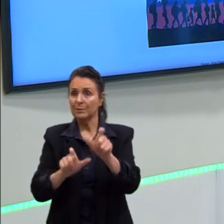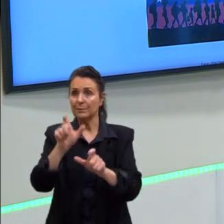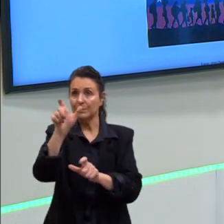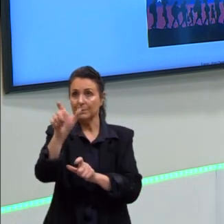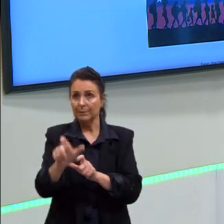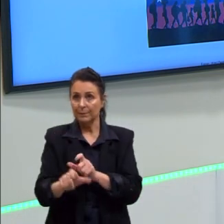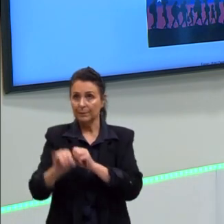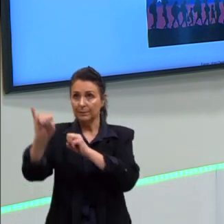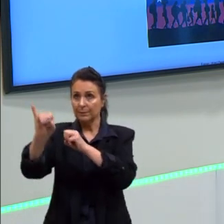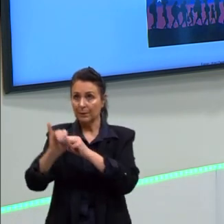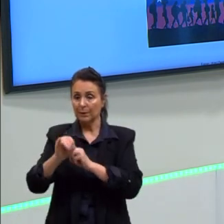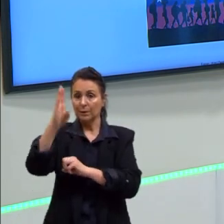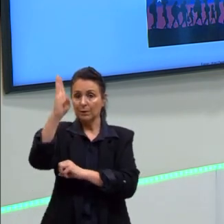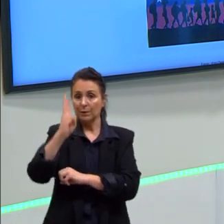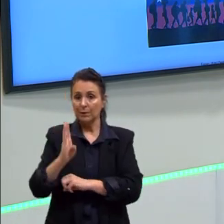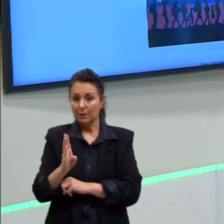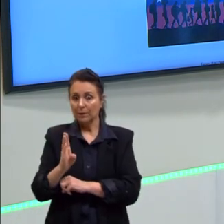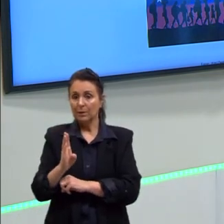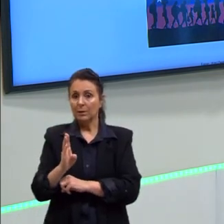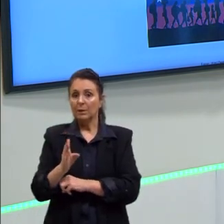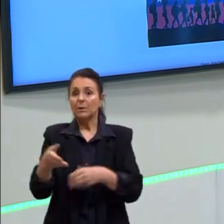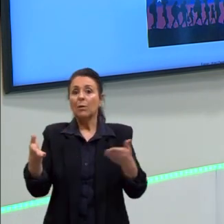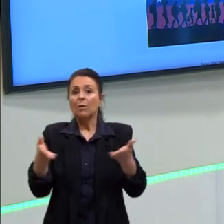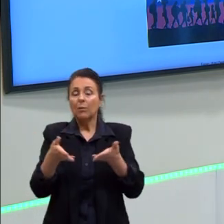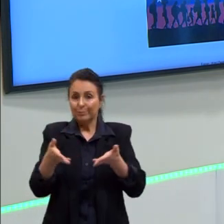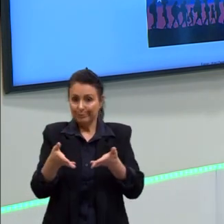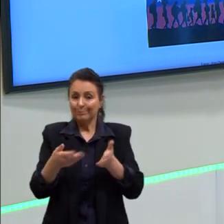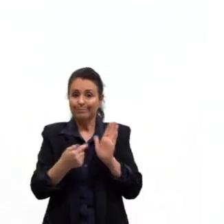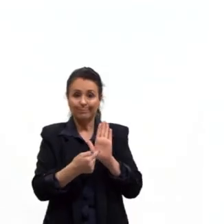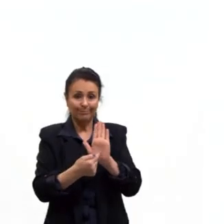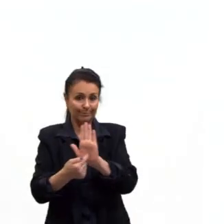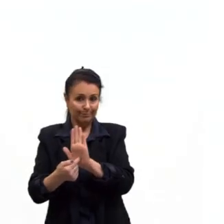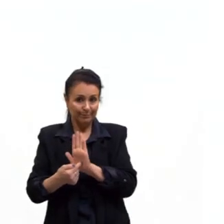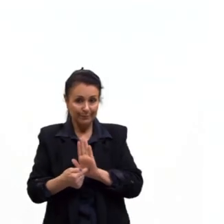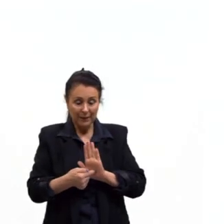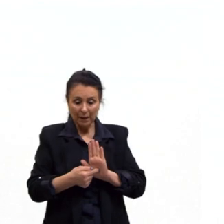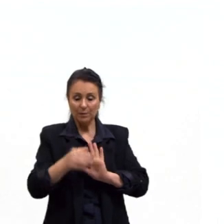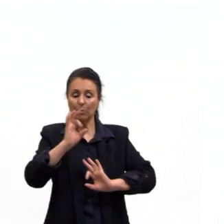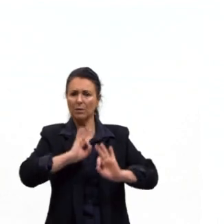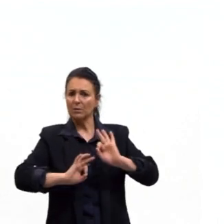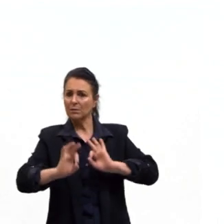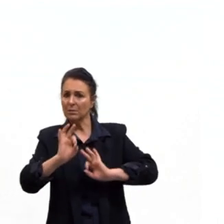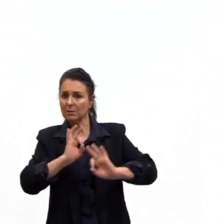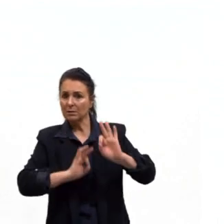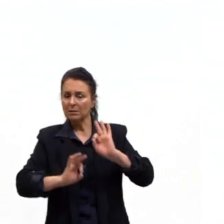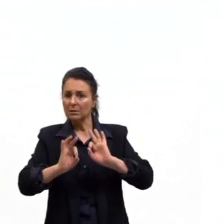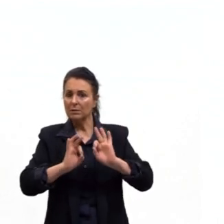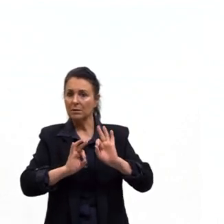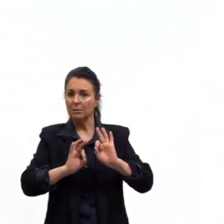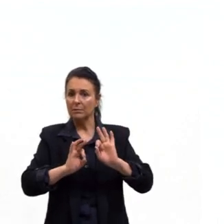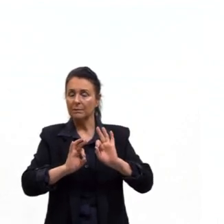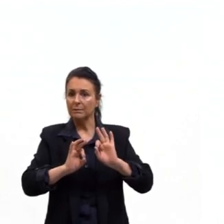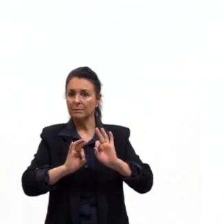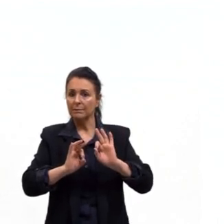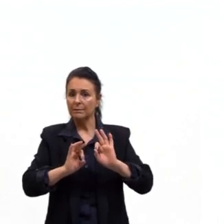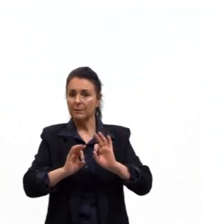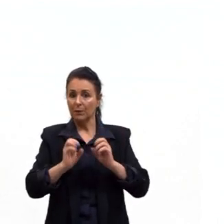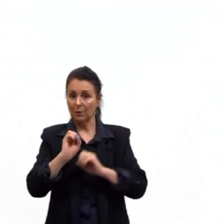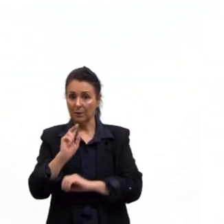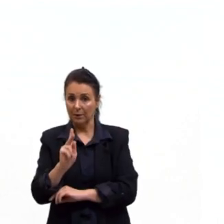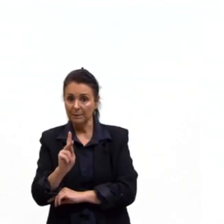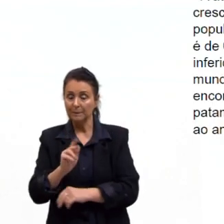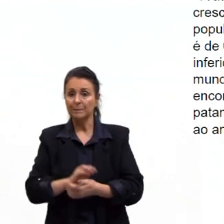migrar tá então esses são os dias de hoje nós temos essa formação aí também sobre essa relação tá meninos e